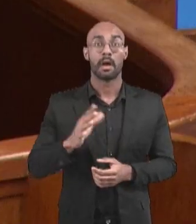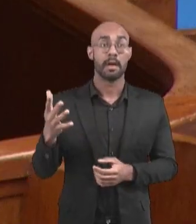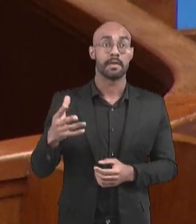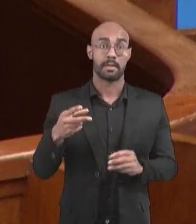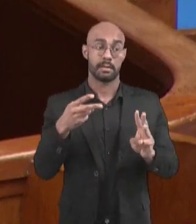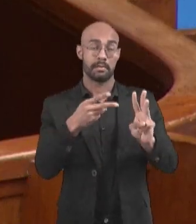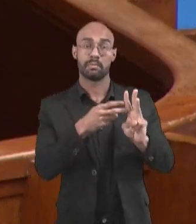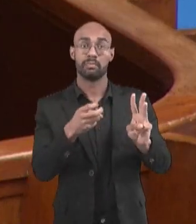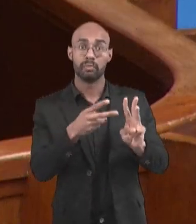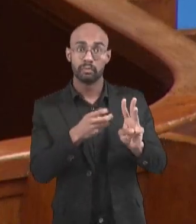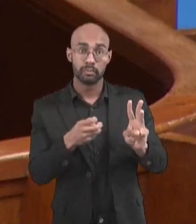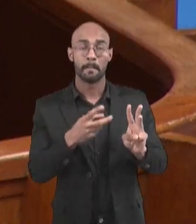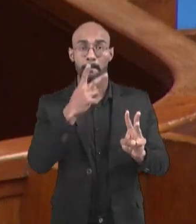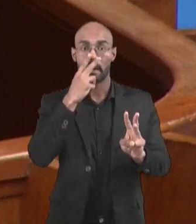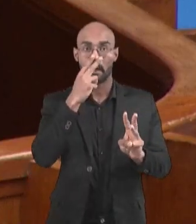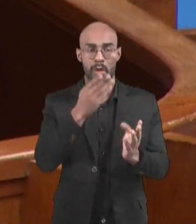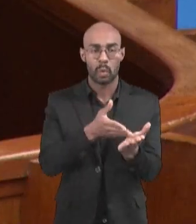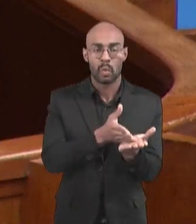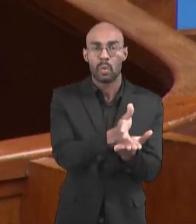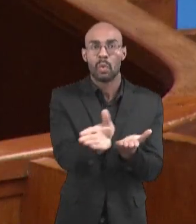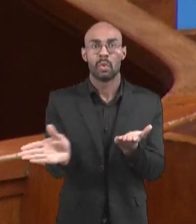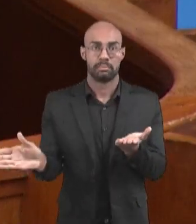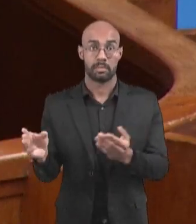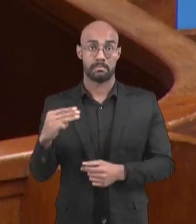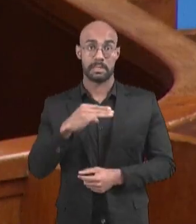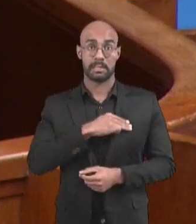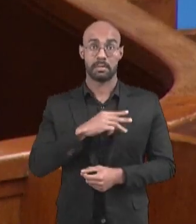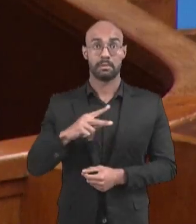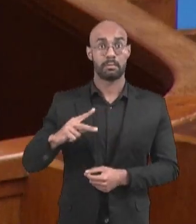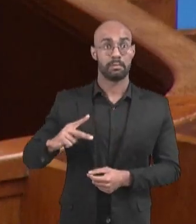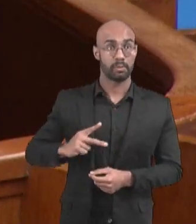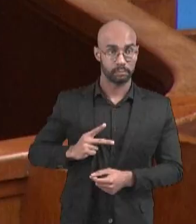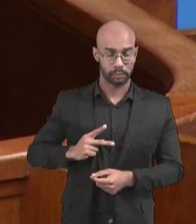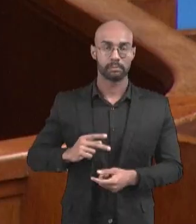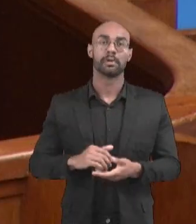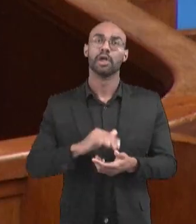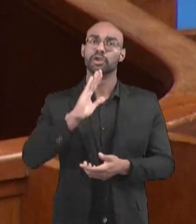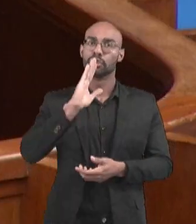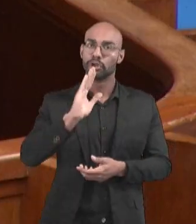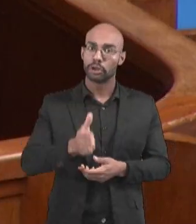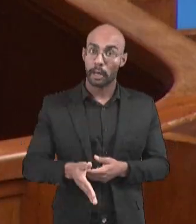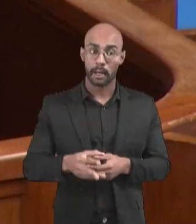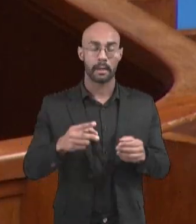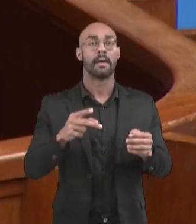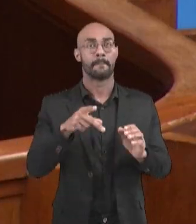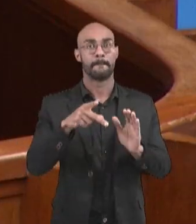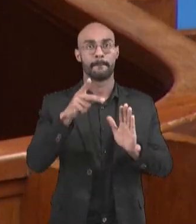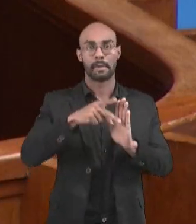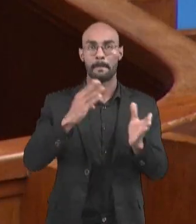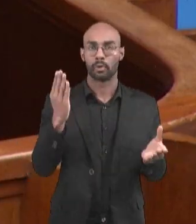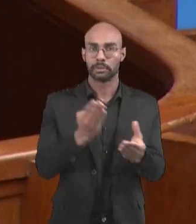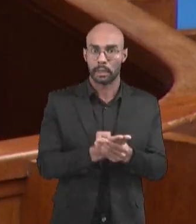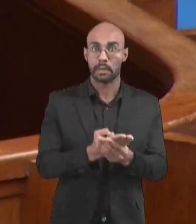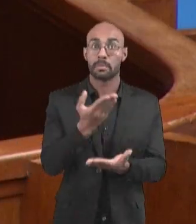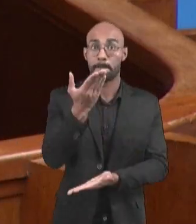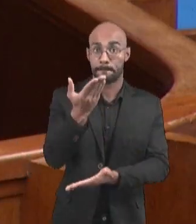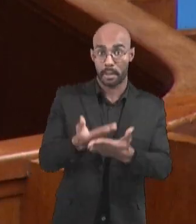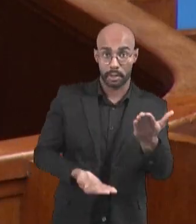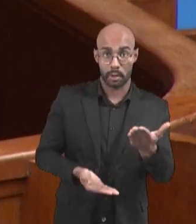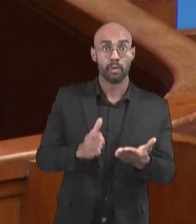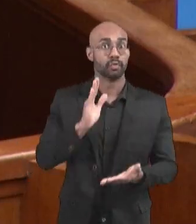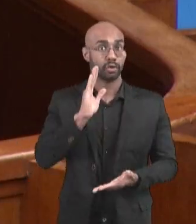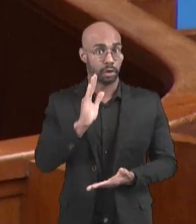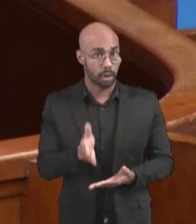desrespeitaram o acordo feito com o Ministério Público, numa ação que já perderam, já transitou em